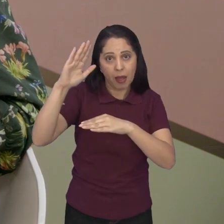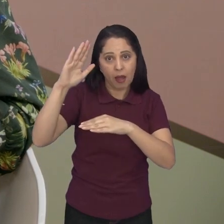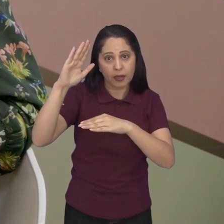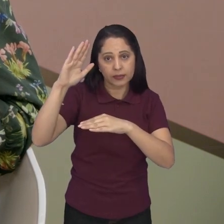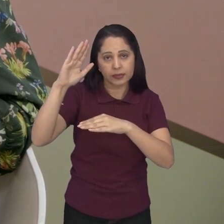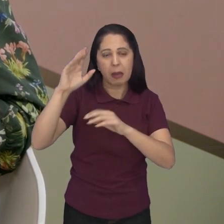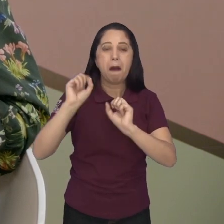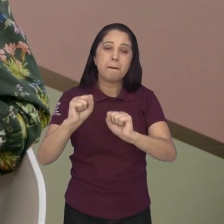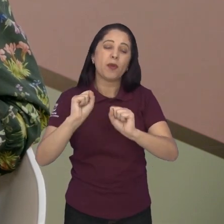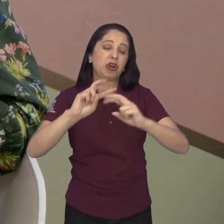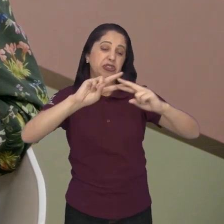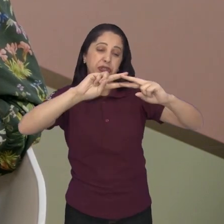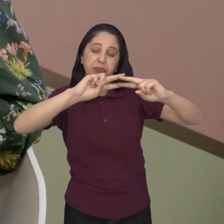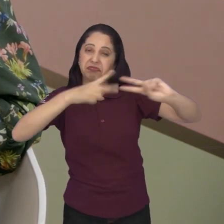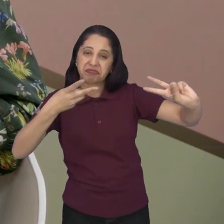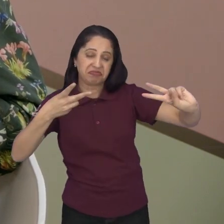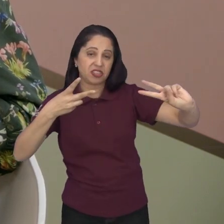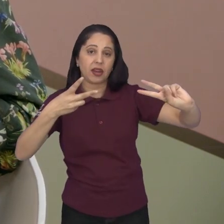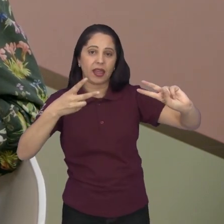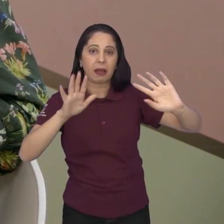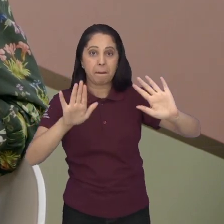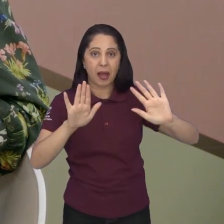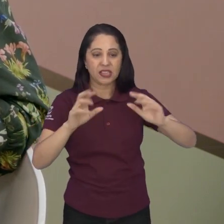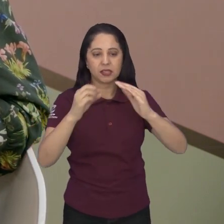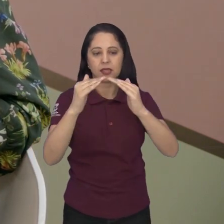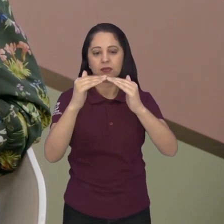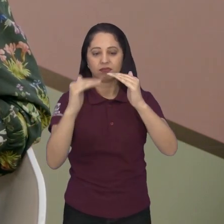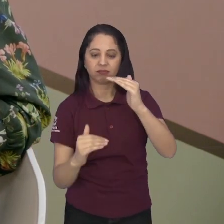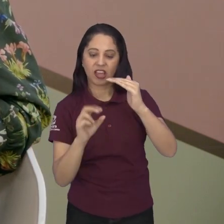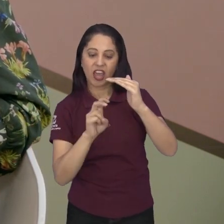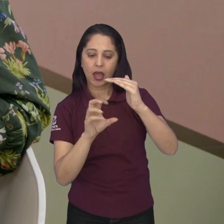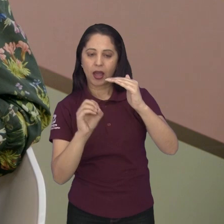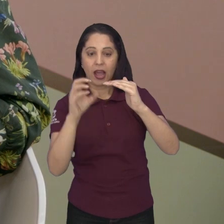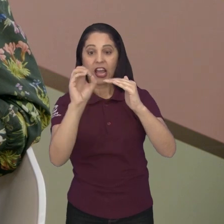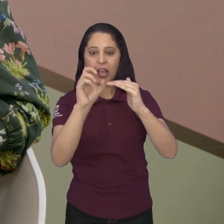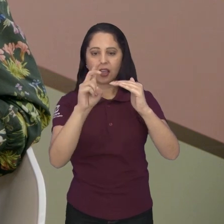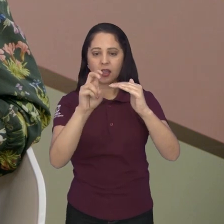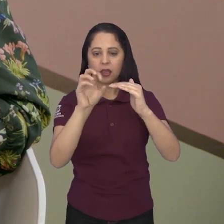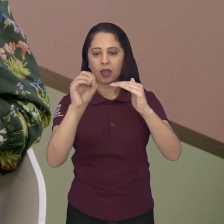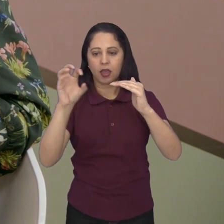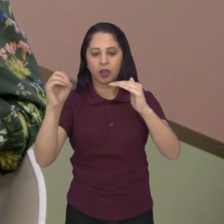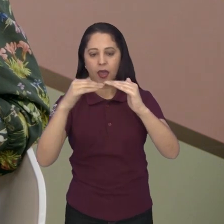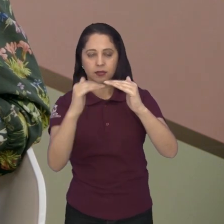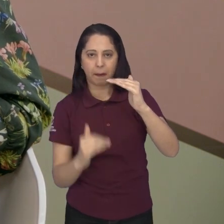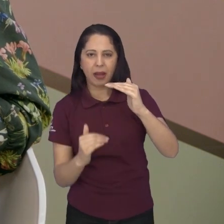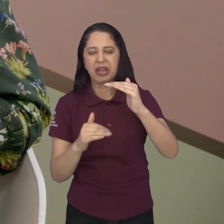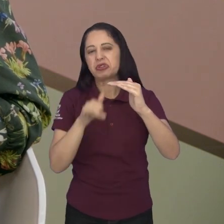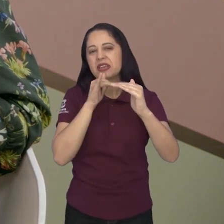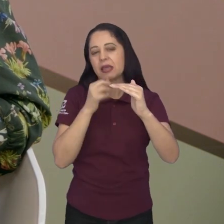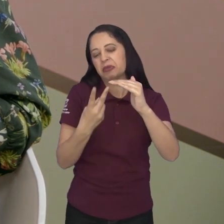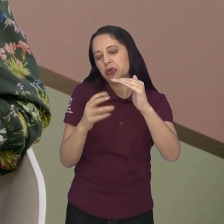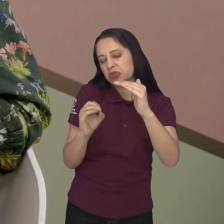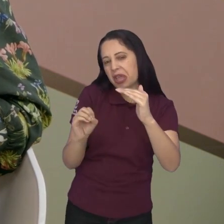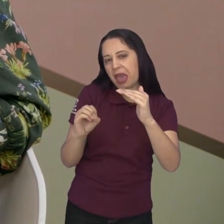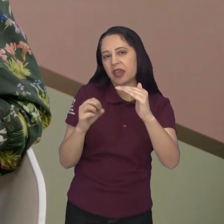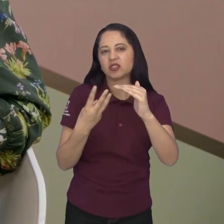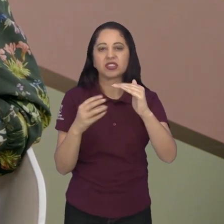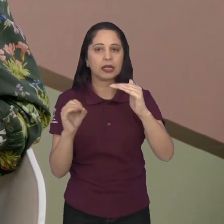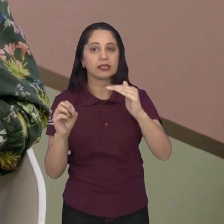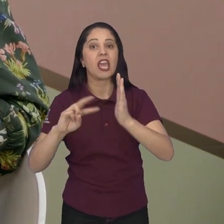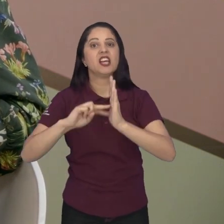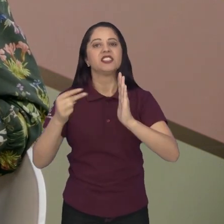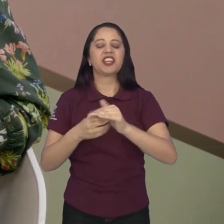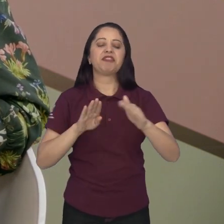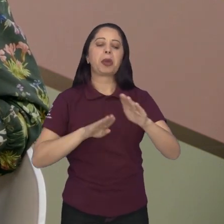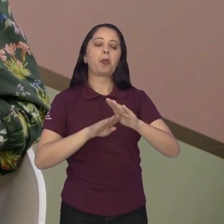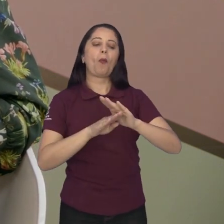cunho familiar, né? Pode ser genético, mas abaixo de 500, a gente vê bastante no consultório, 200, 300, isso é hábito de vida